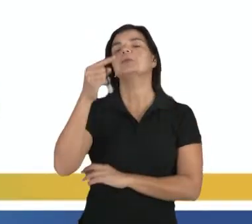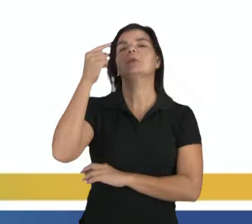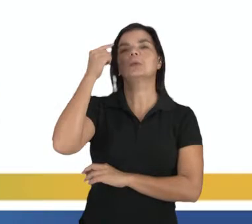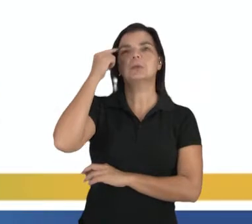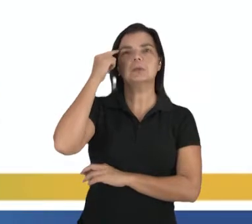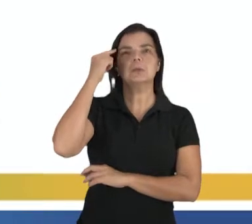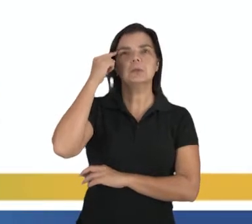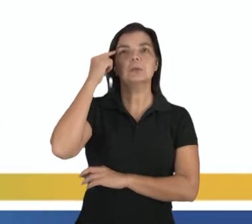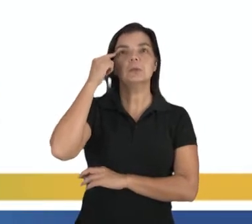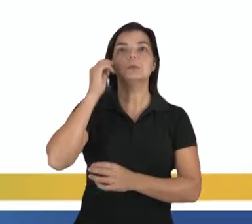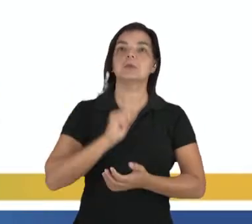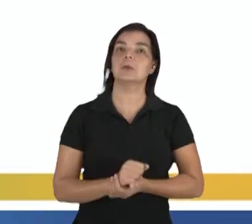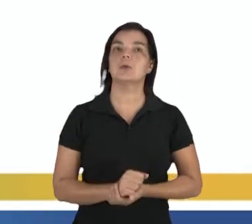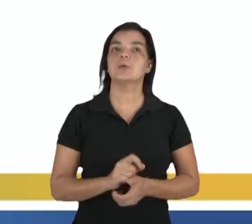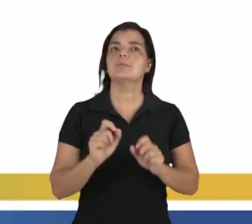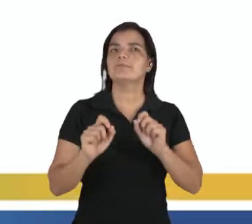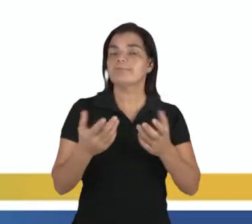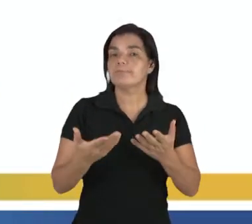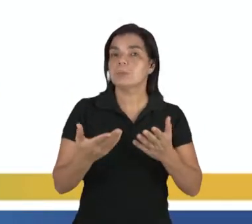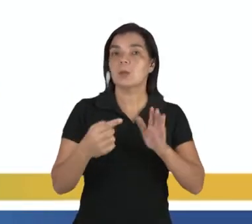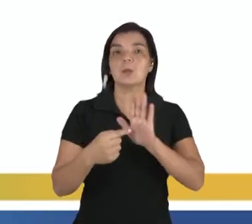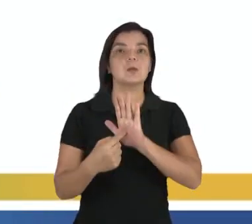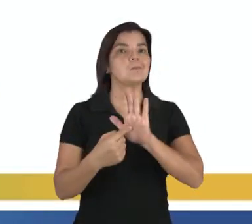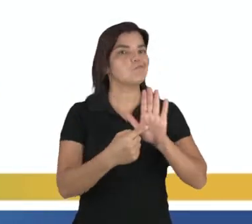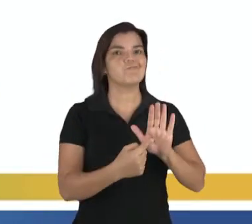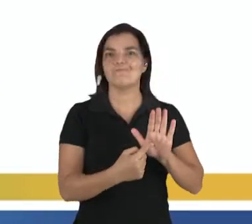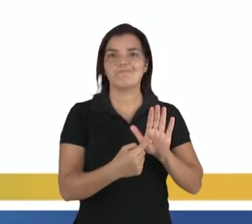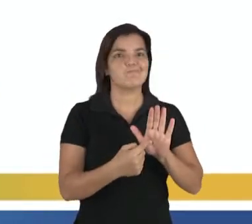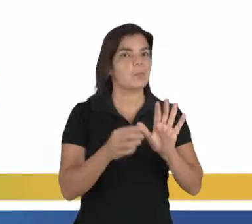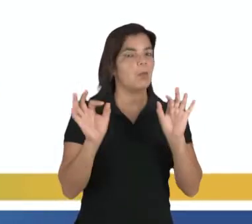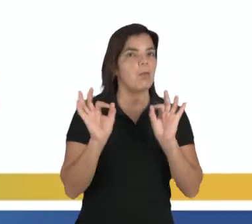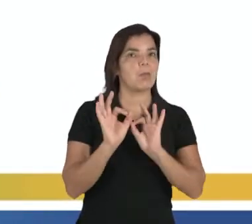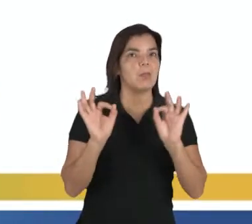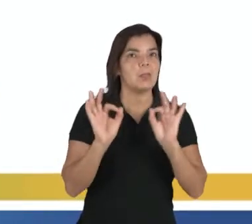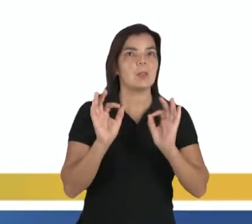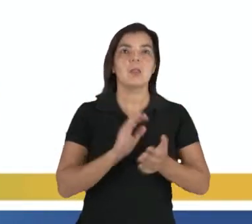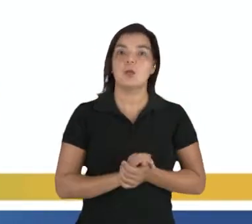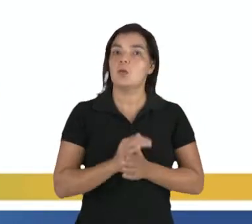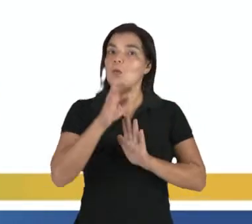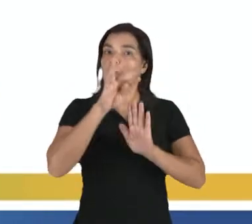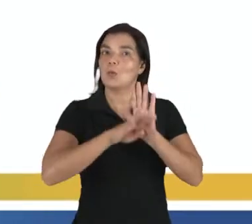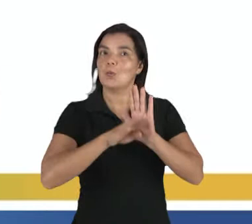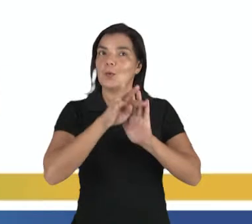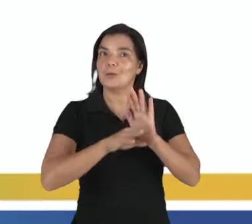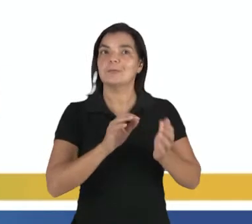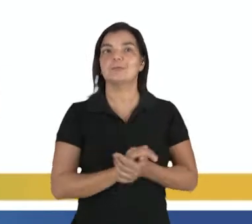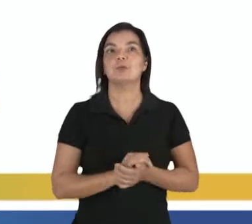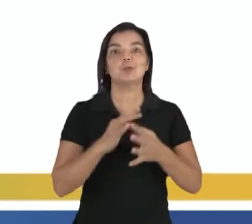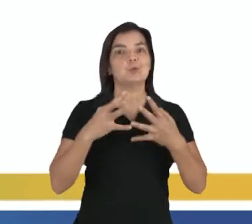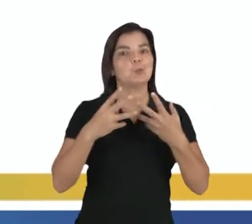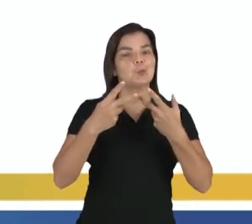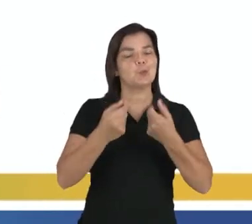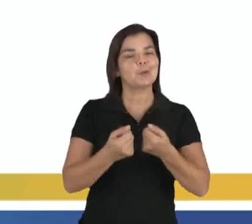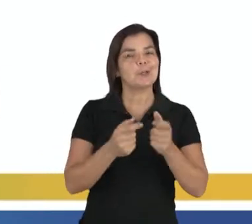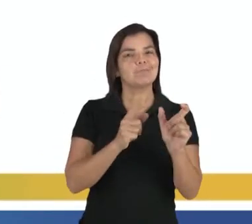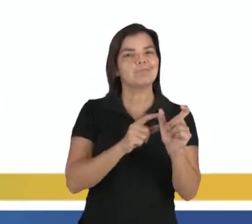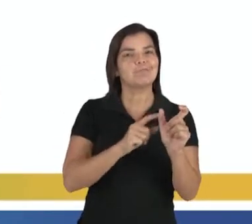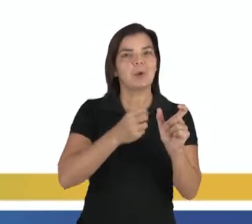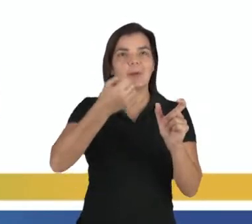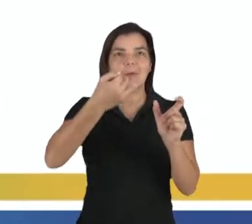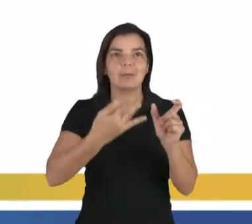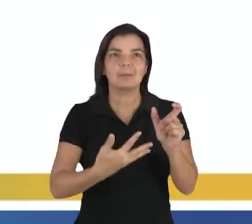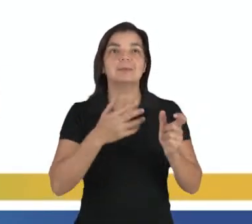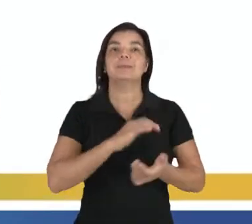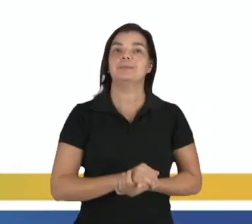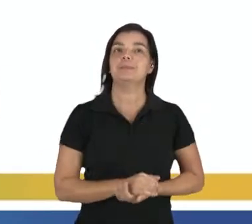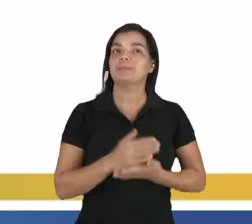nos proporcionar grande reflexão não estarão de forma explícita no texto, ou seja, ditas com todas as